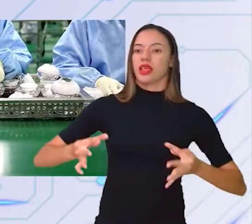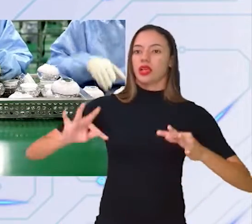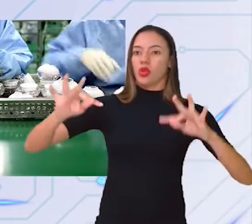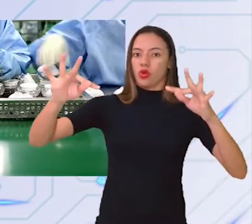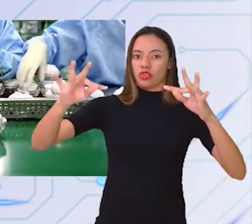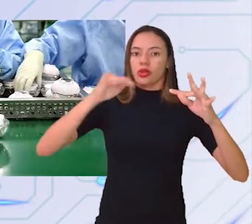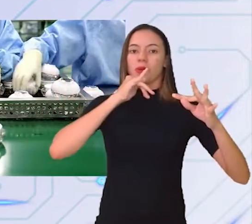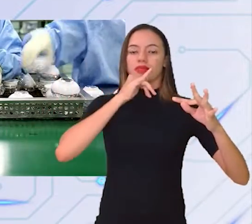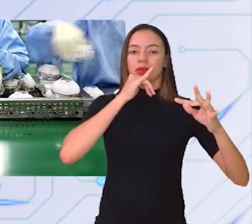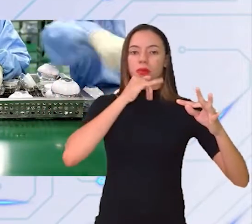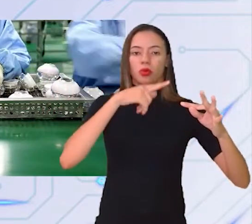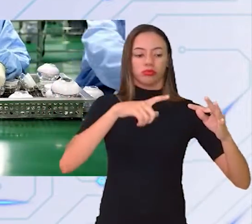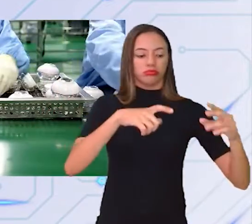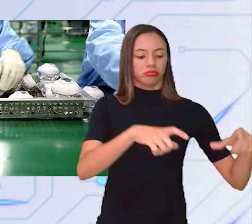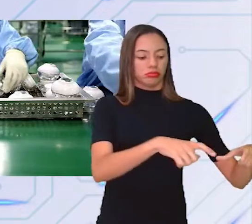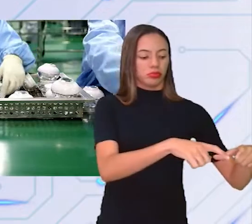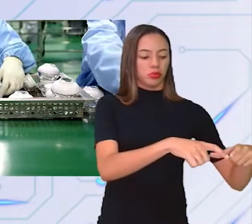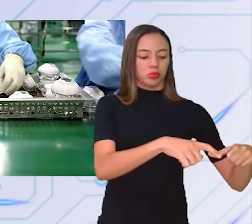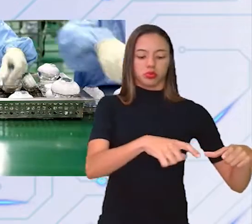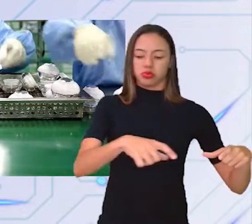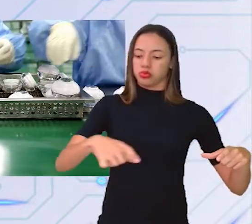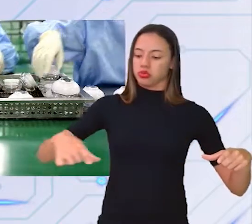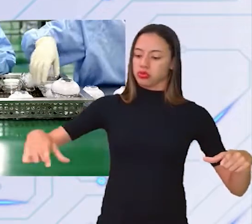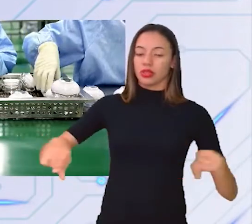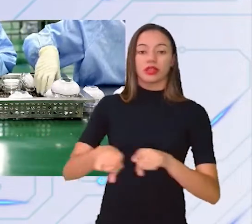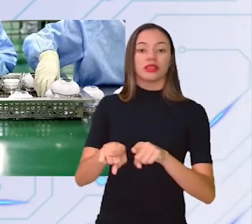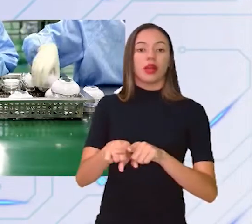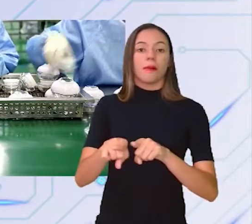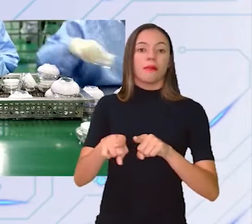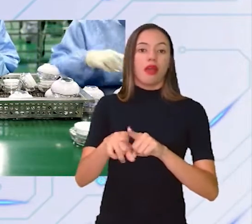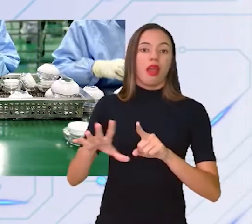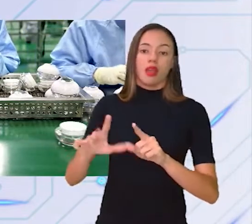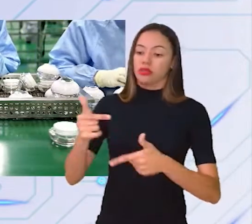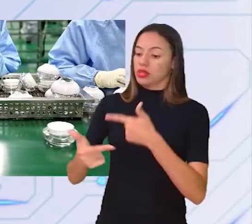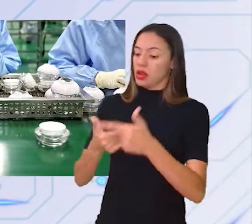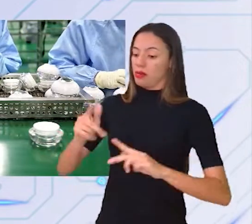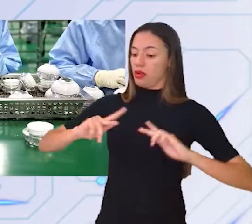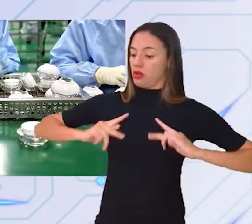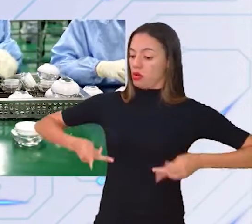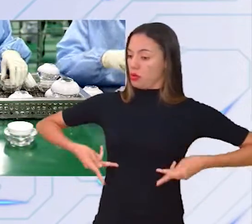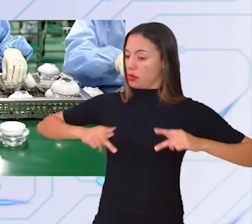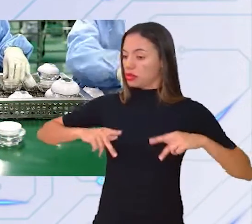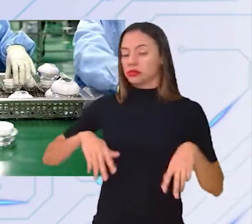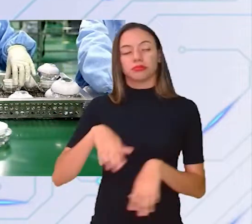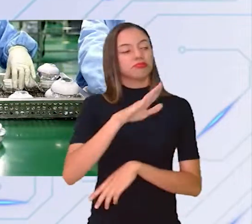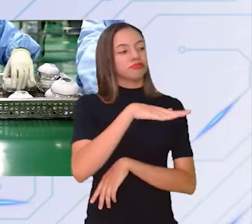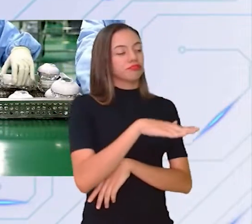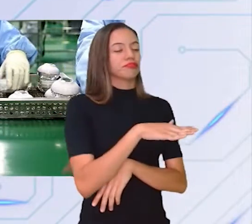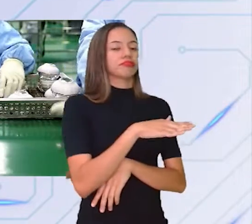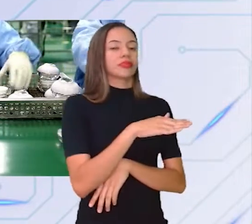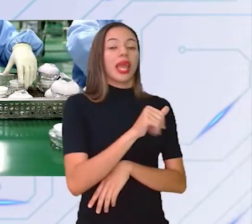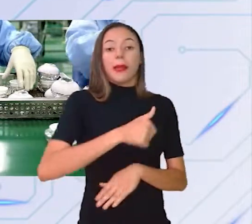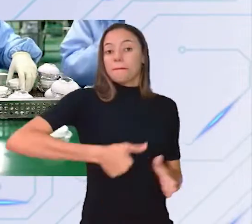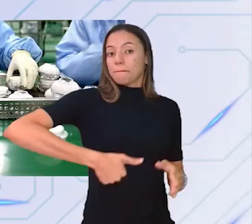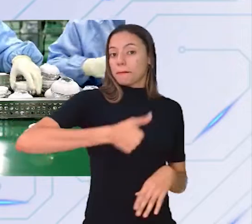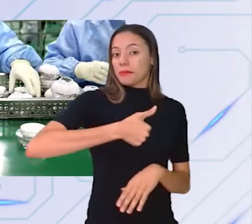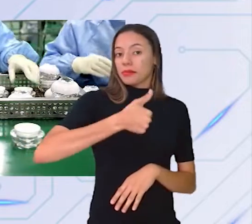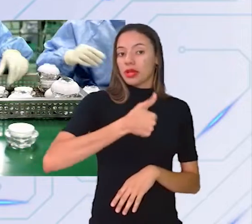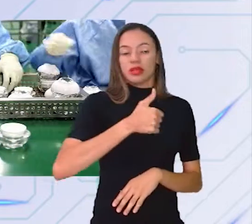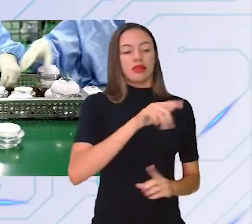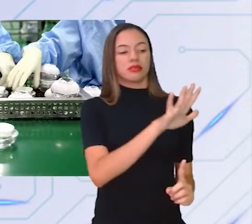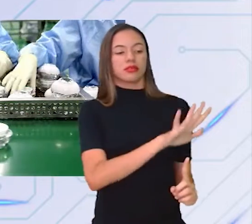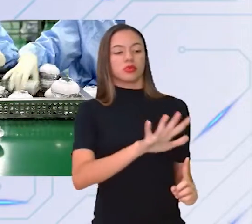esteira passando, mas também tem a ação humana, né? Pois é, engraçado que a primeira situação, você percebe